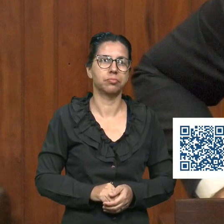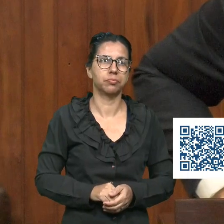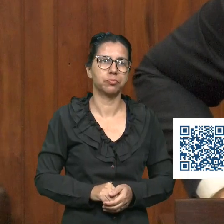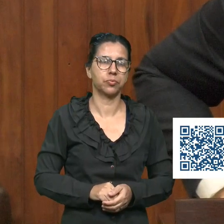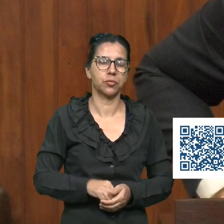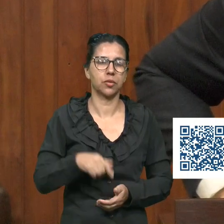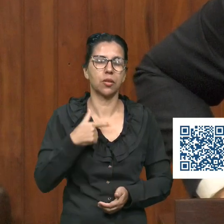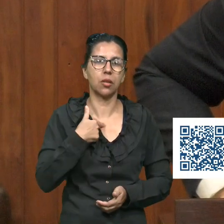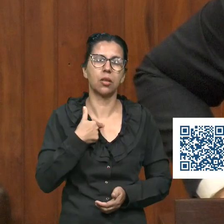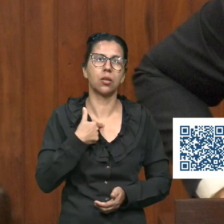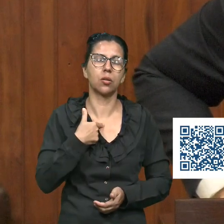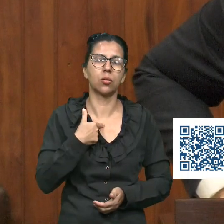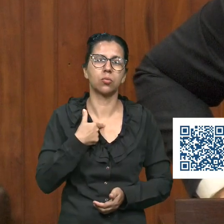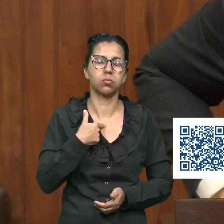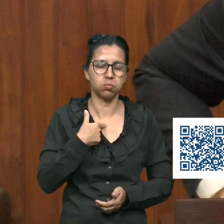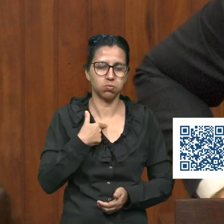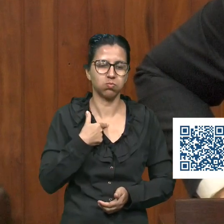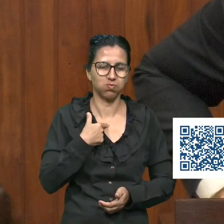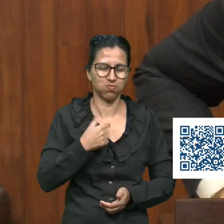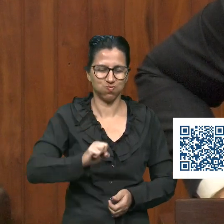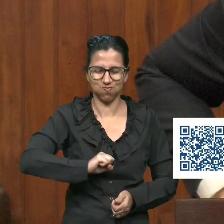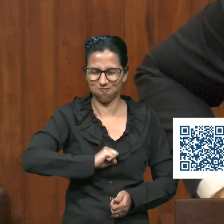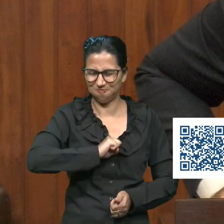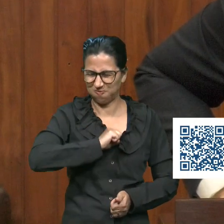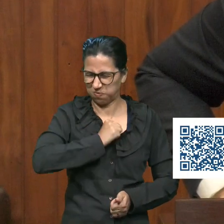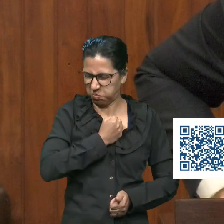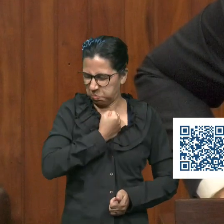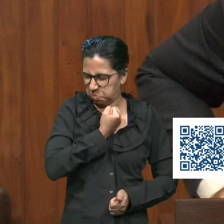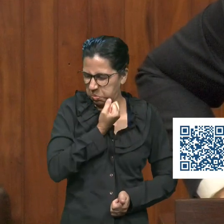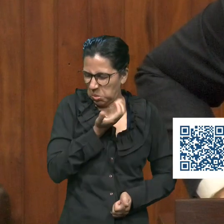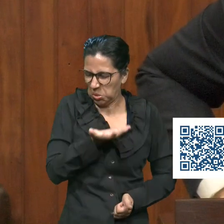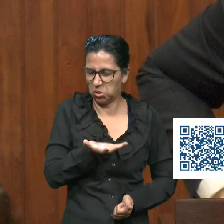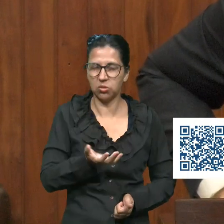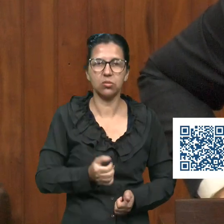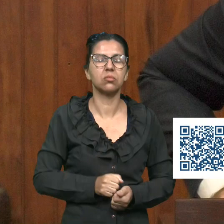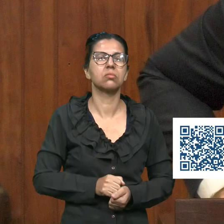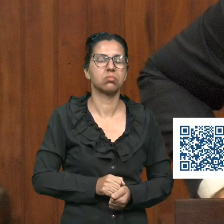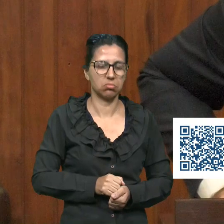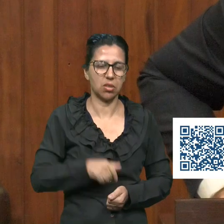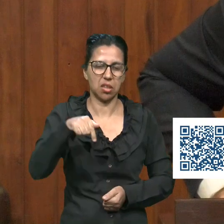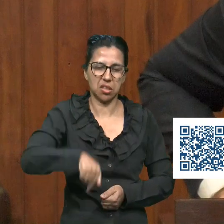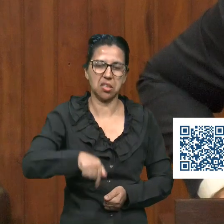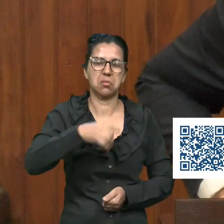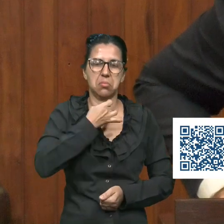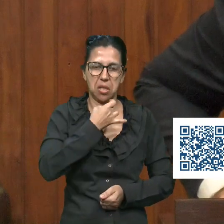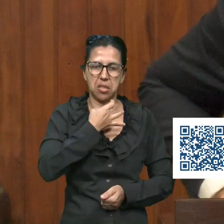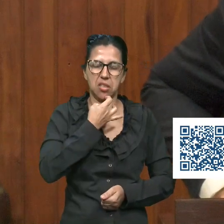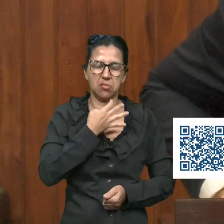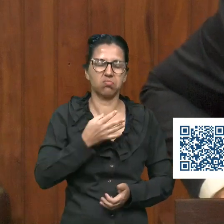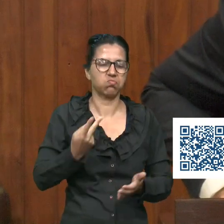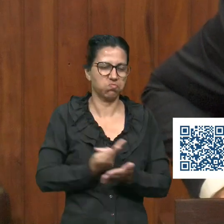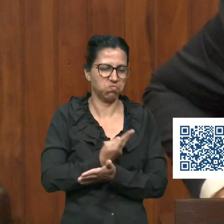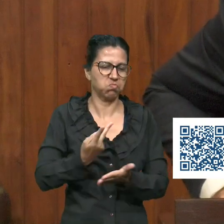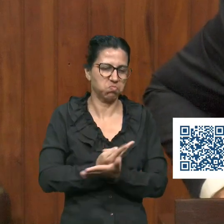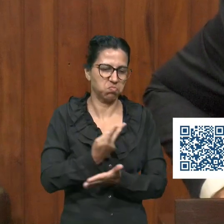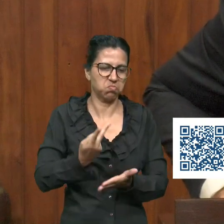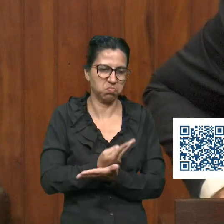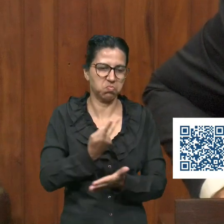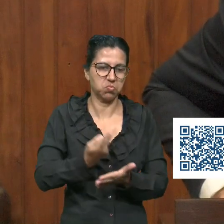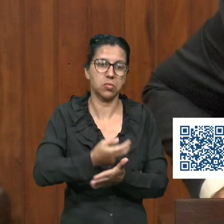meu dizer de, isso sim, repúdio ao que está acontecendo na cidade de Marília.